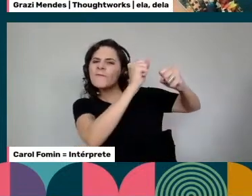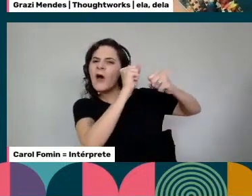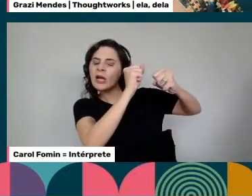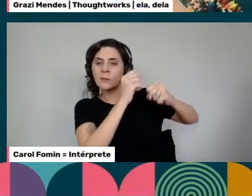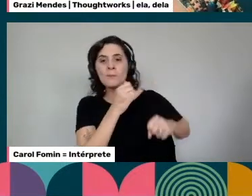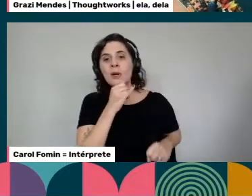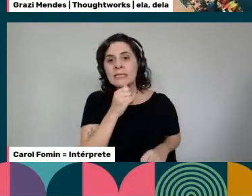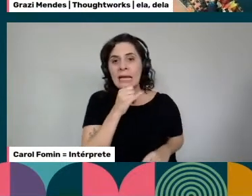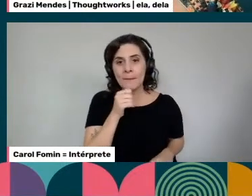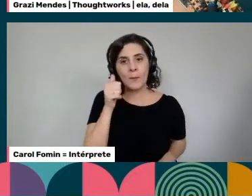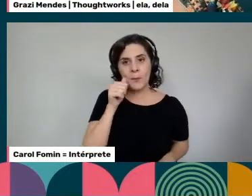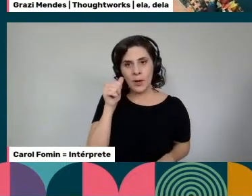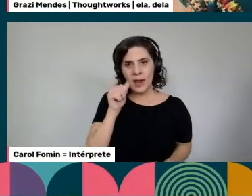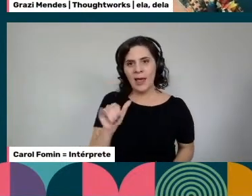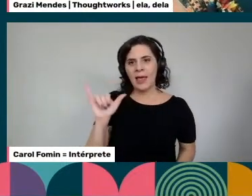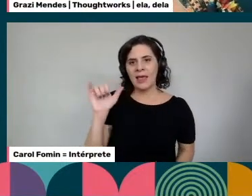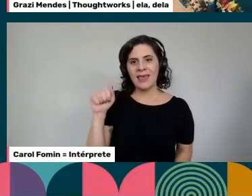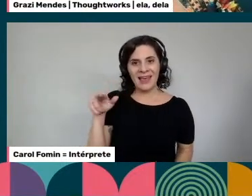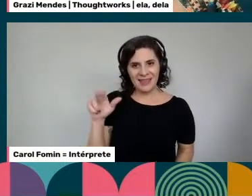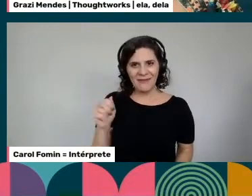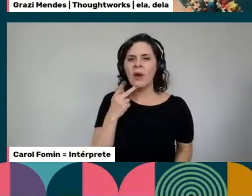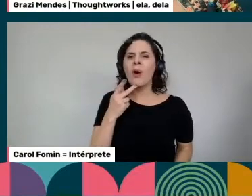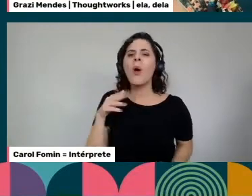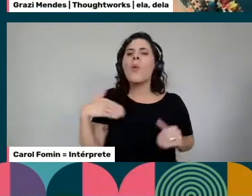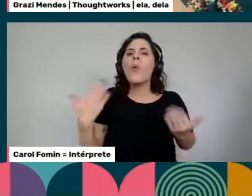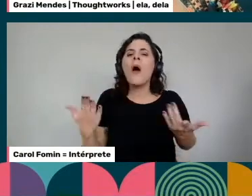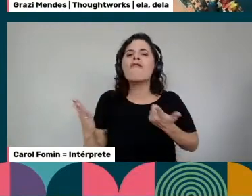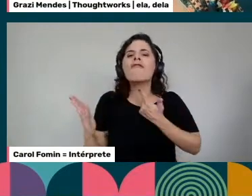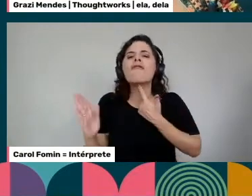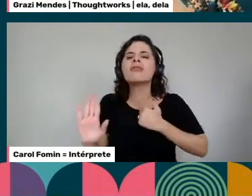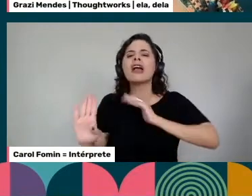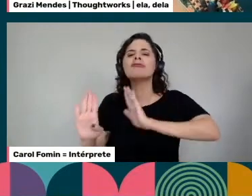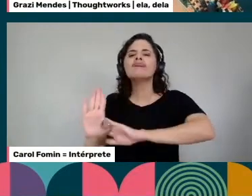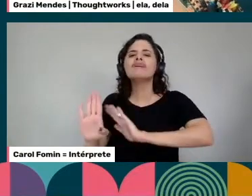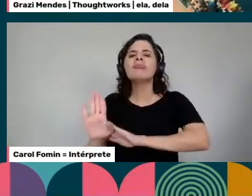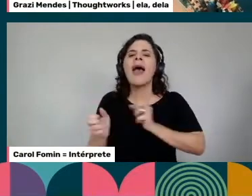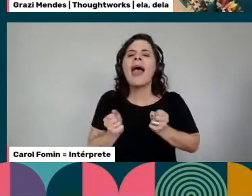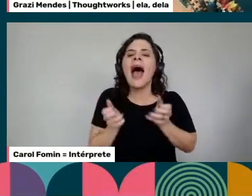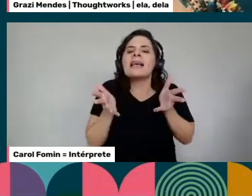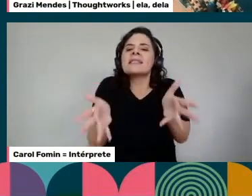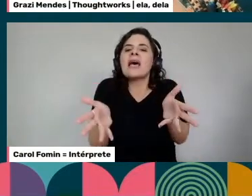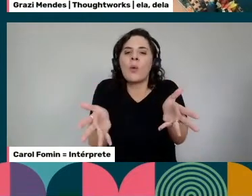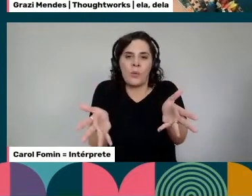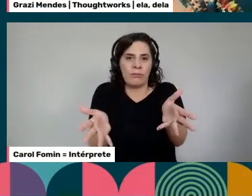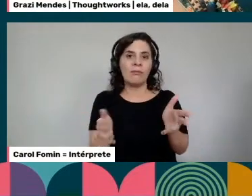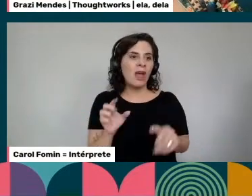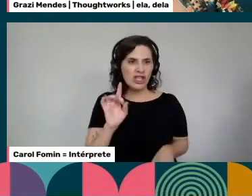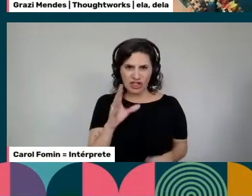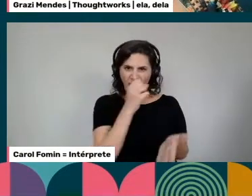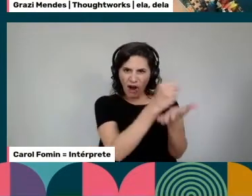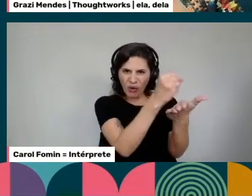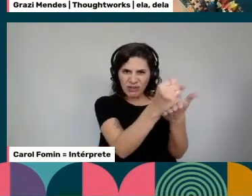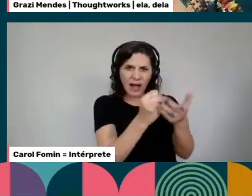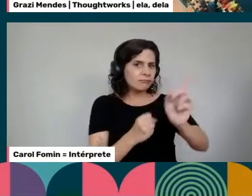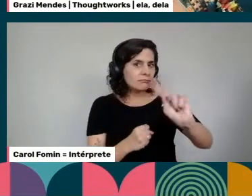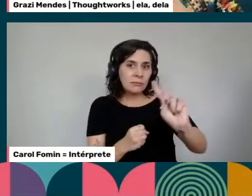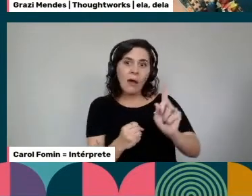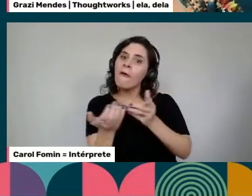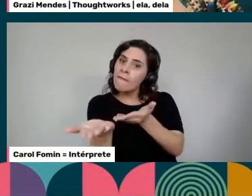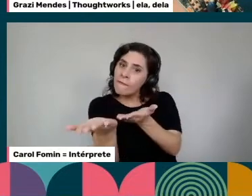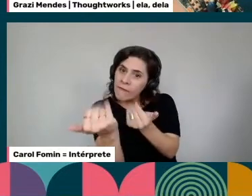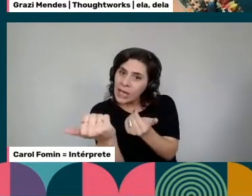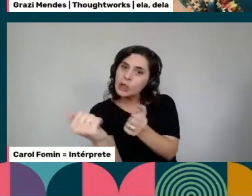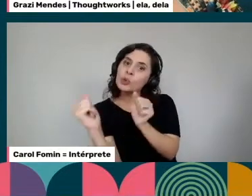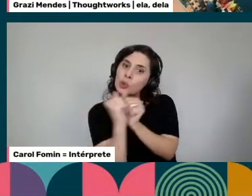palavra intencionalidade, então não só contratar, mas vir junto com a gente e construir essas soluções para que elas sejam